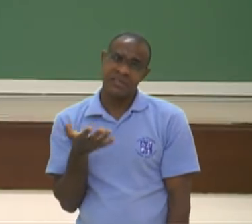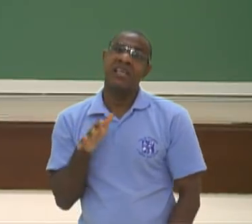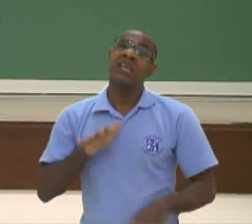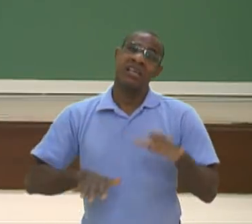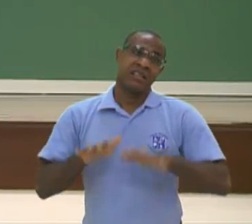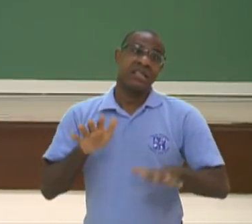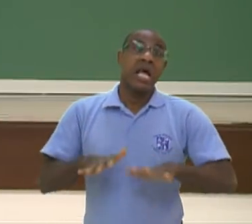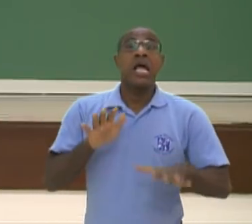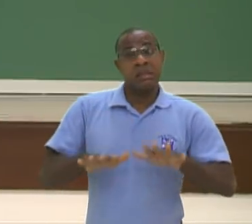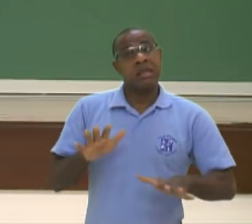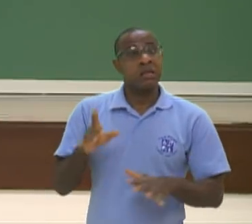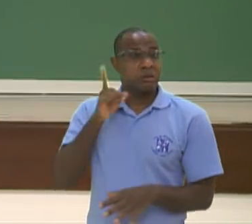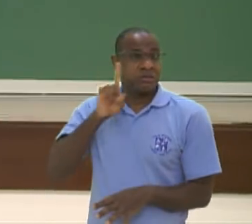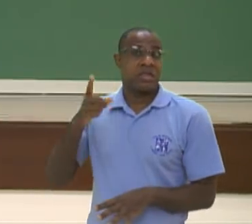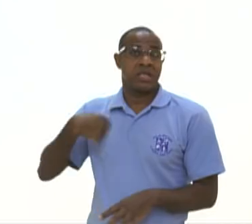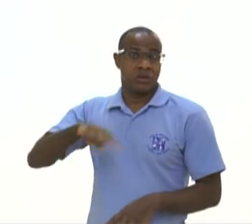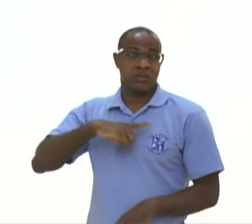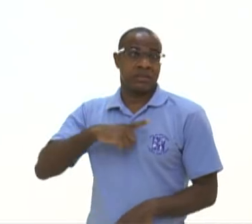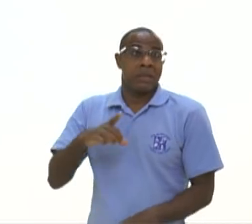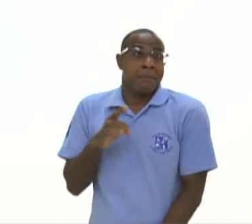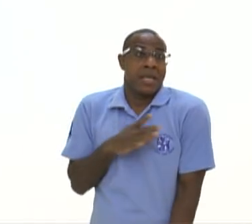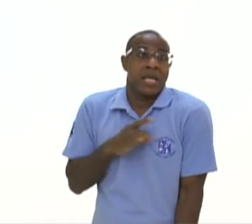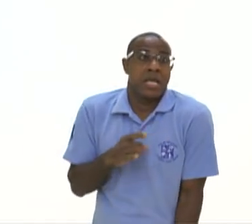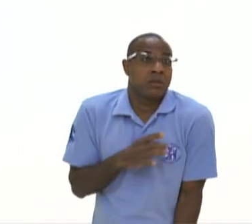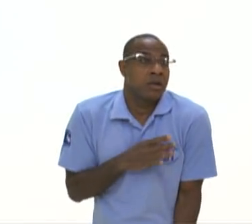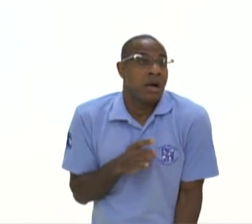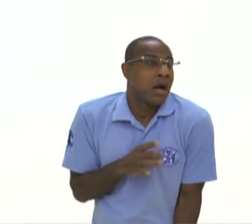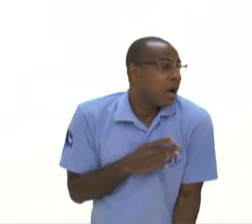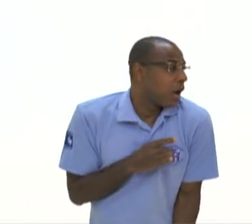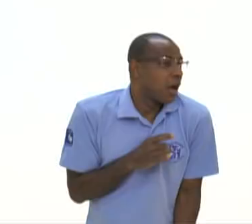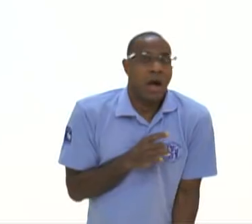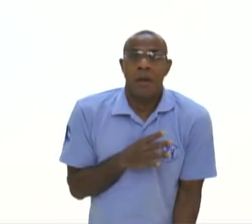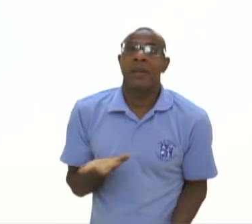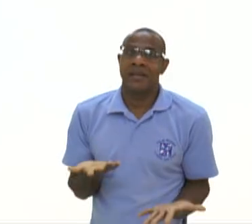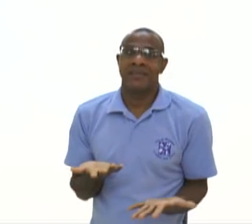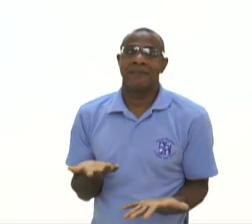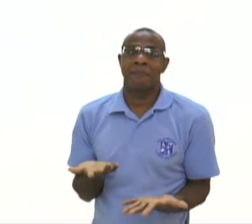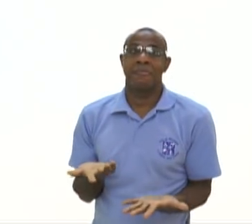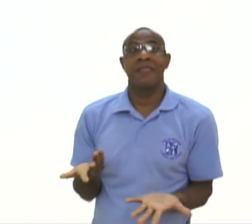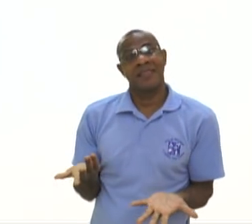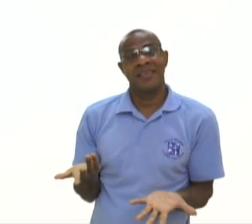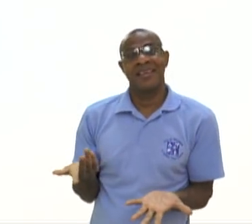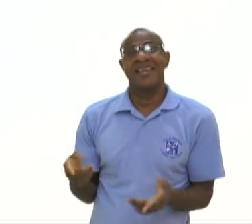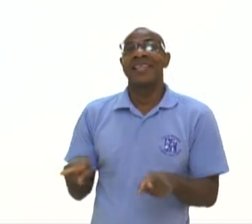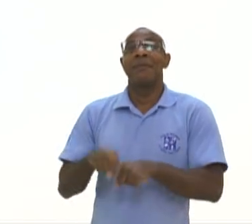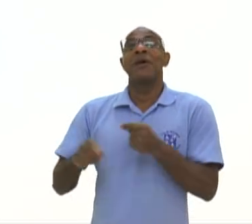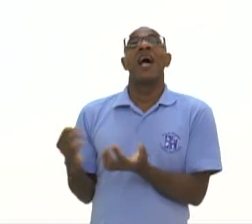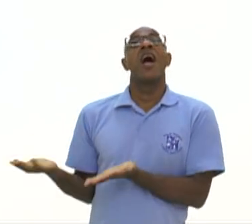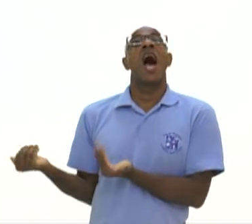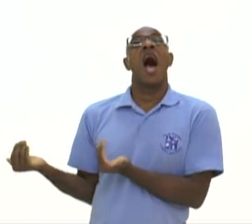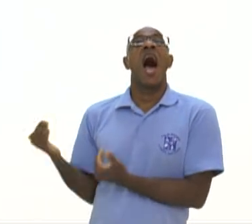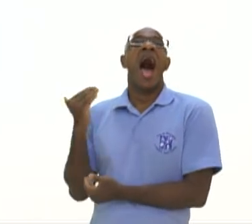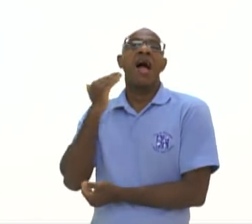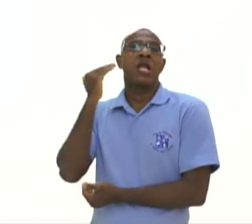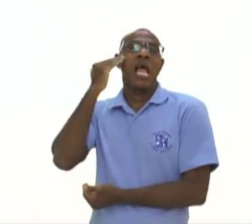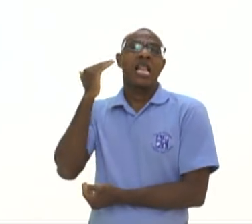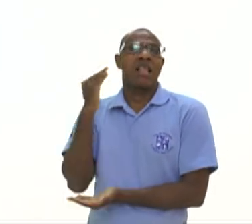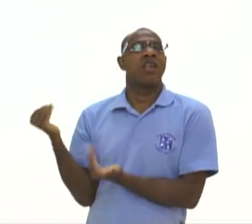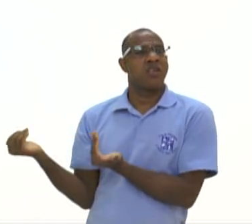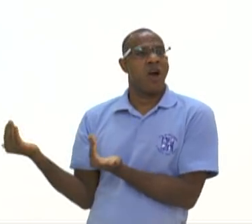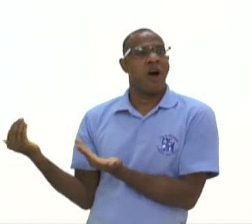com muito medo. E essa situação, né, na adolescência aí, principalmente quando estamos,